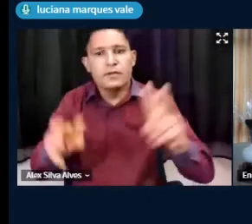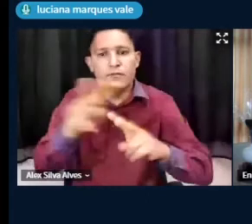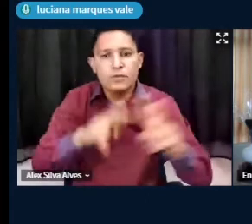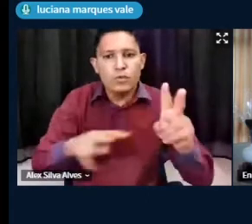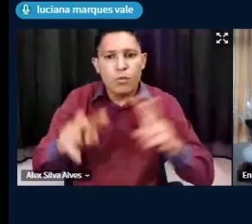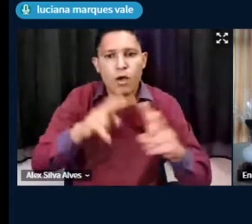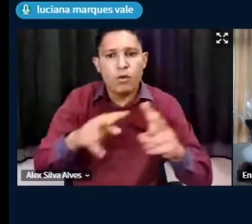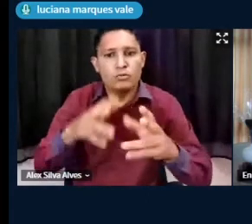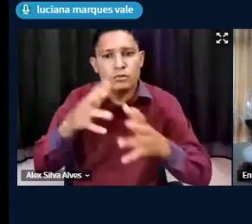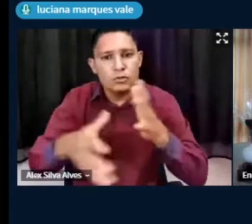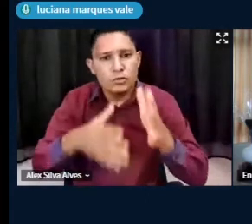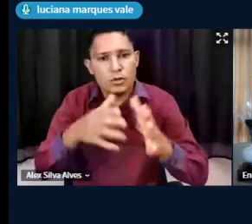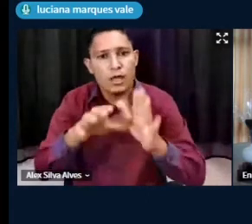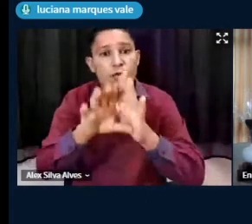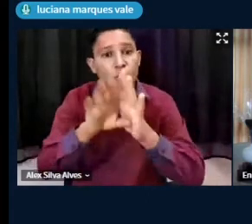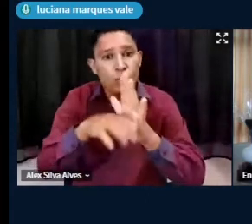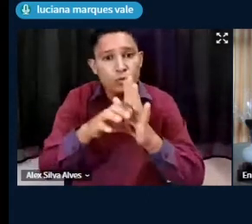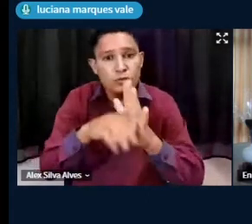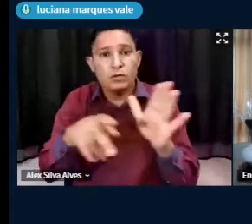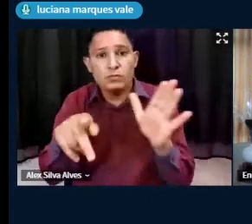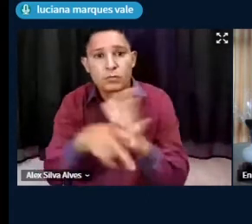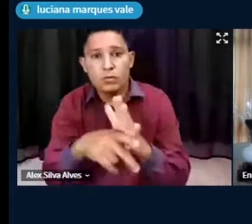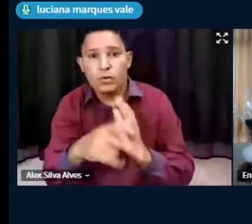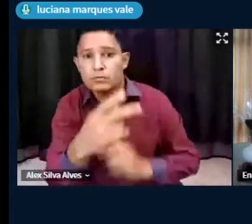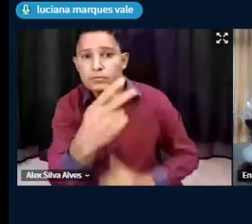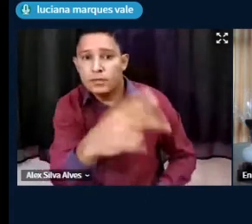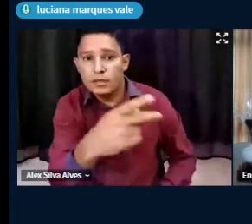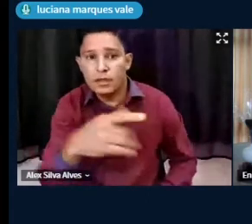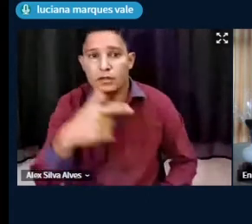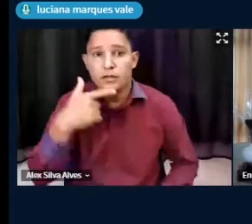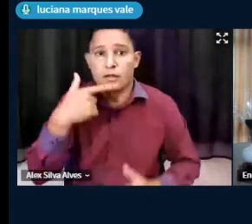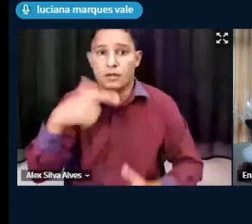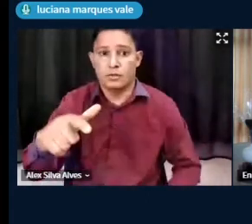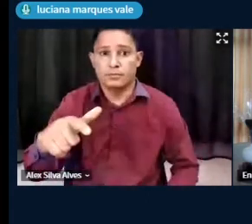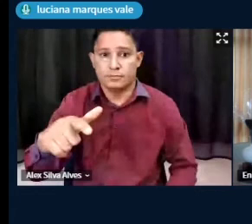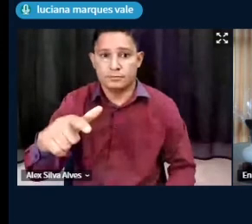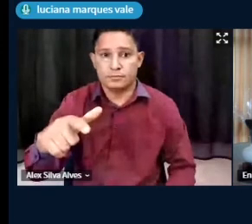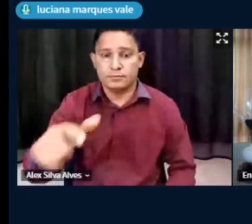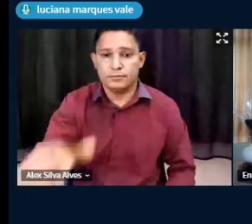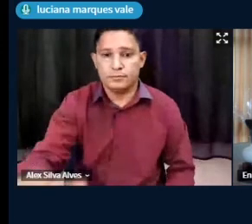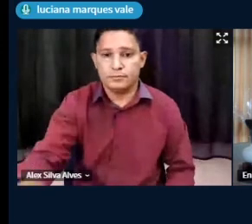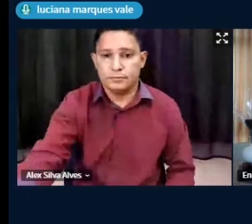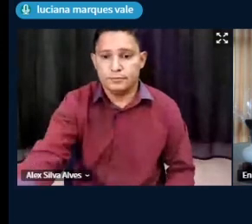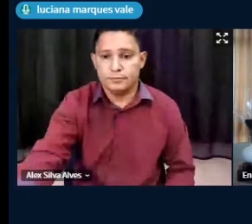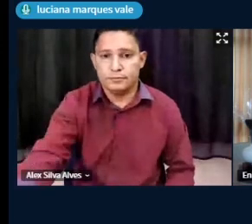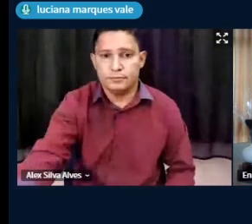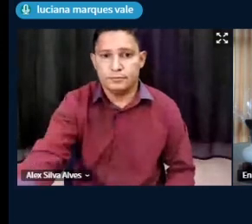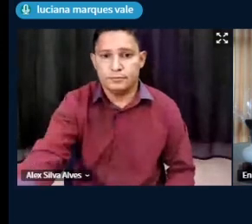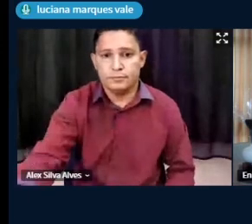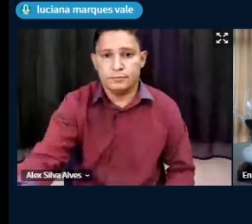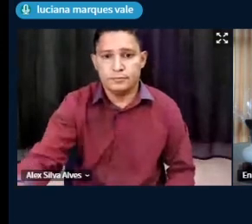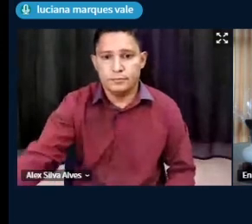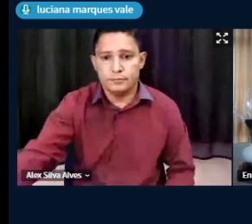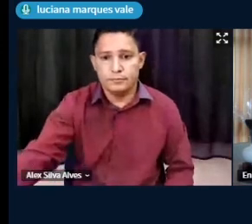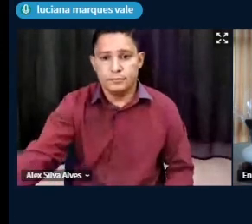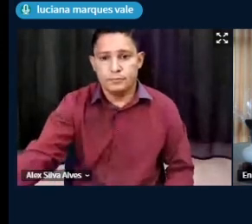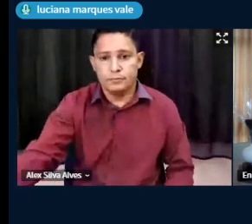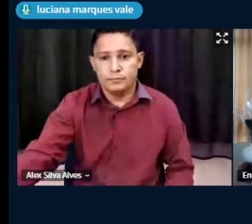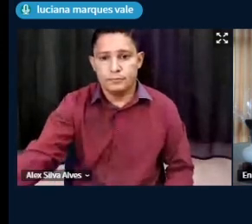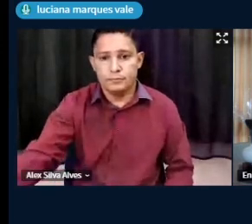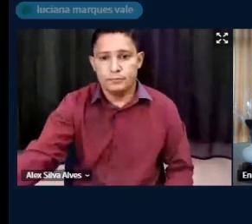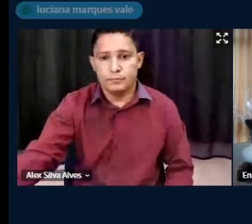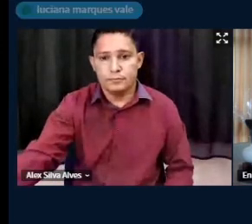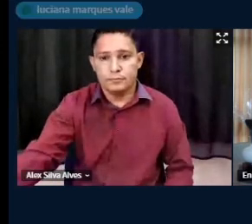existentes, respeitando o caráter visual da língua de sinais brasileira e os conceitos que expressa por esta